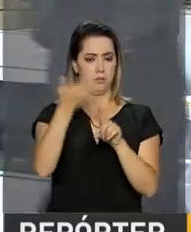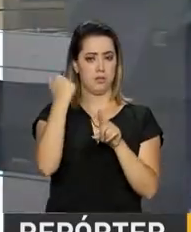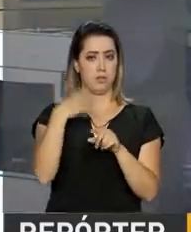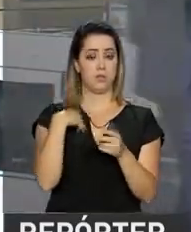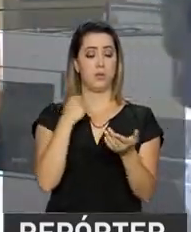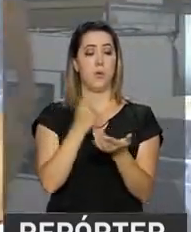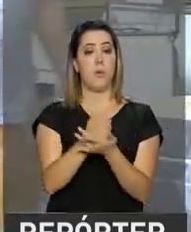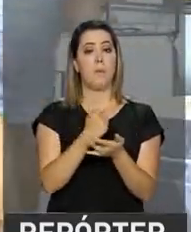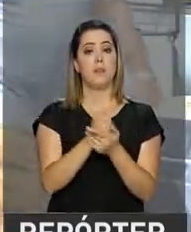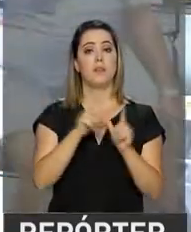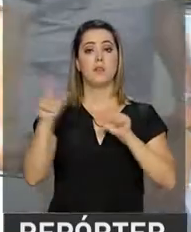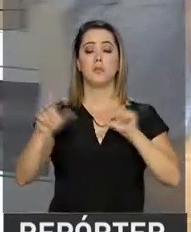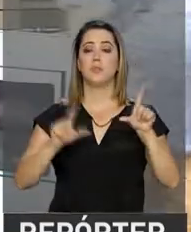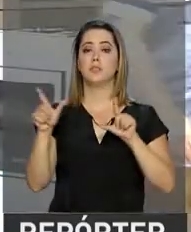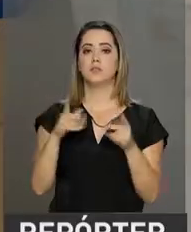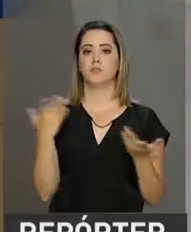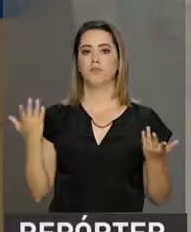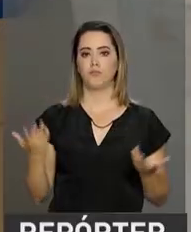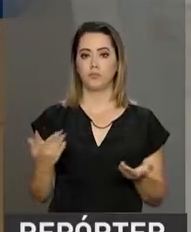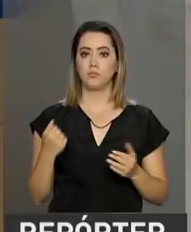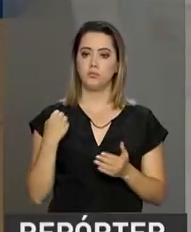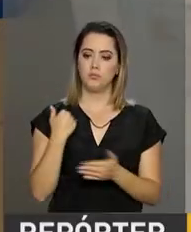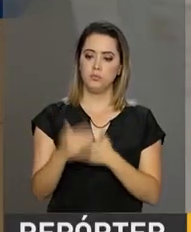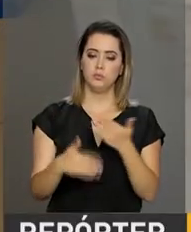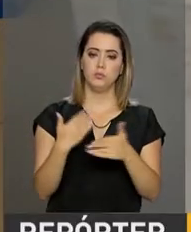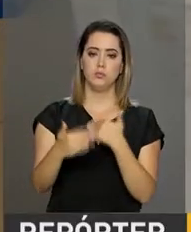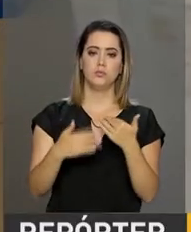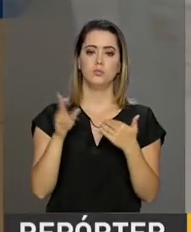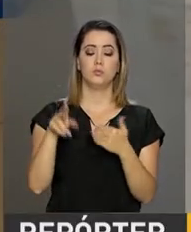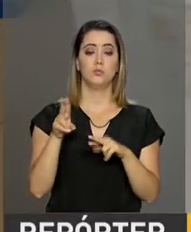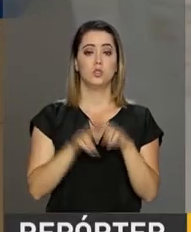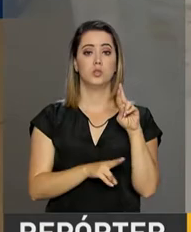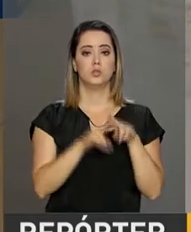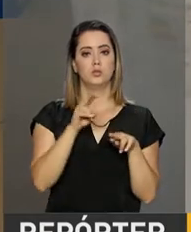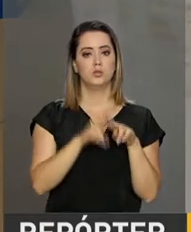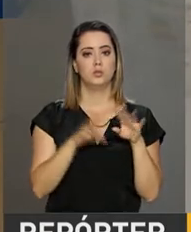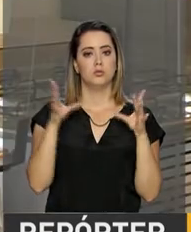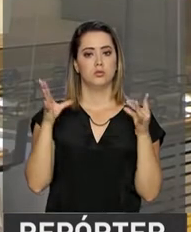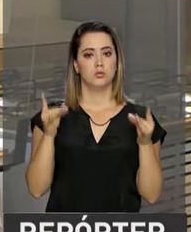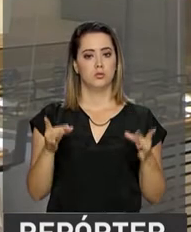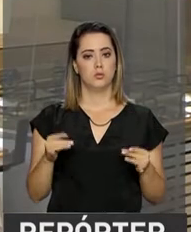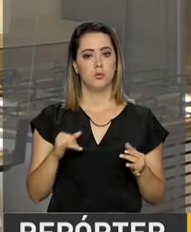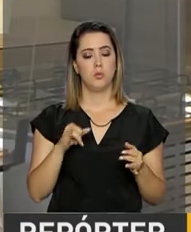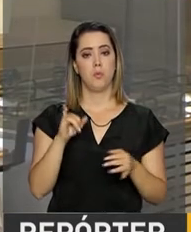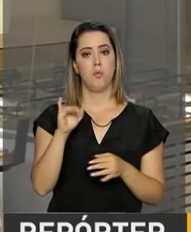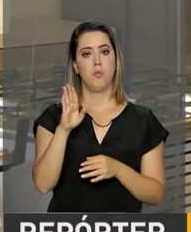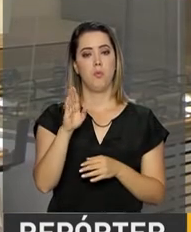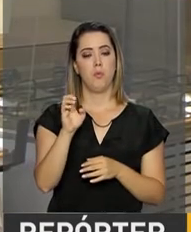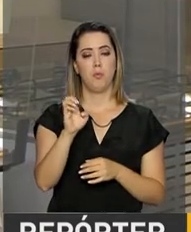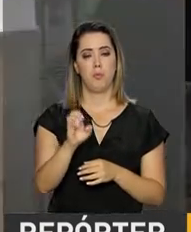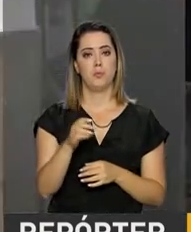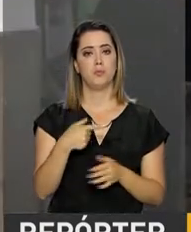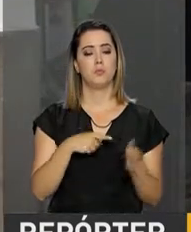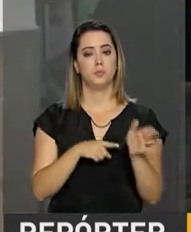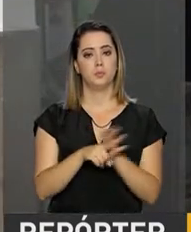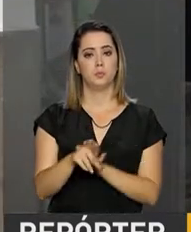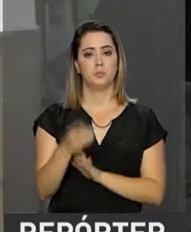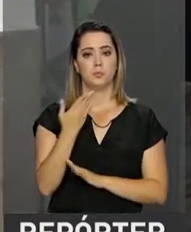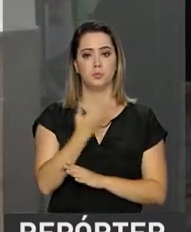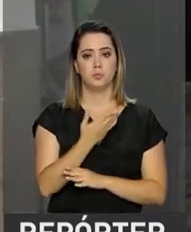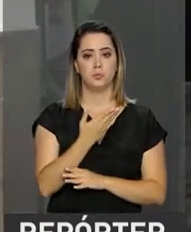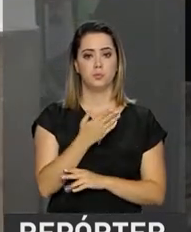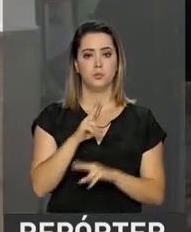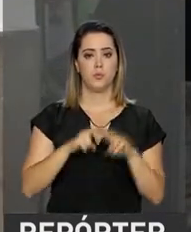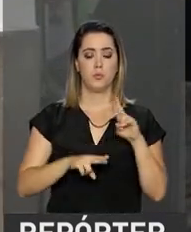O avanço das vendas no comércio em junho foi destaque na última pesquisa do IBGE sobre o varejo no Brasil. Em junho,